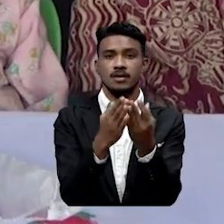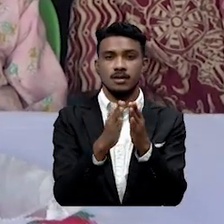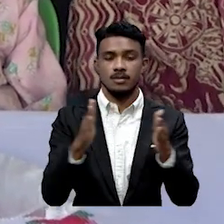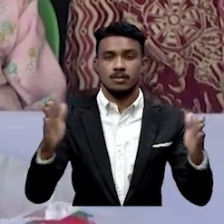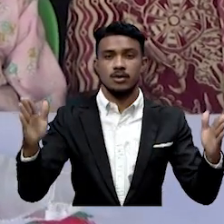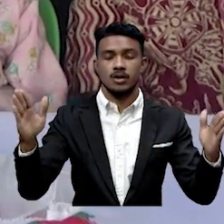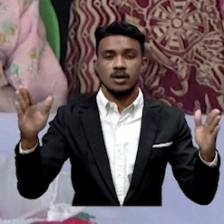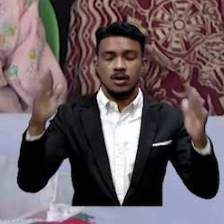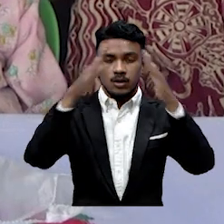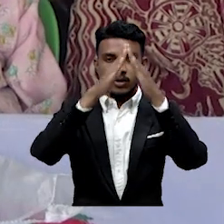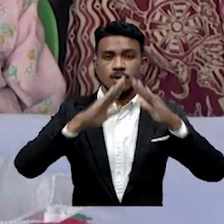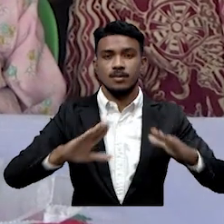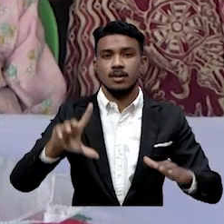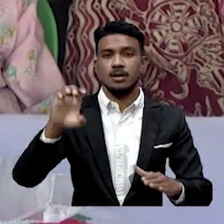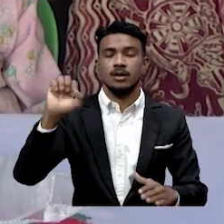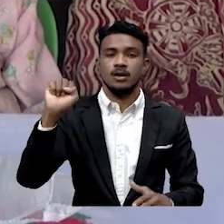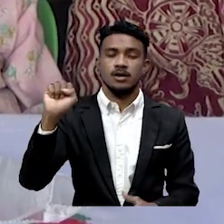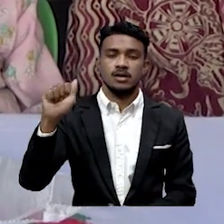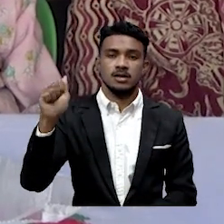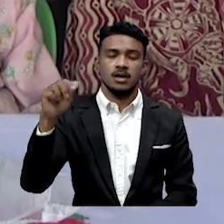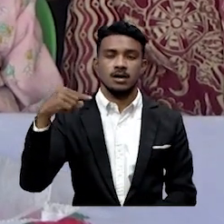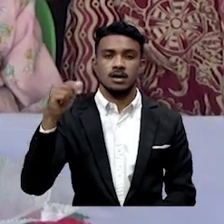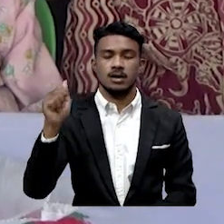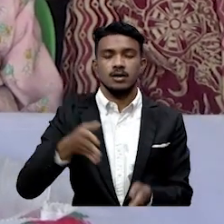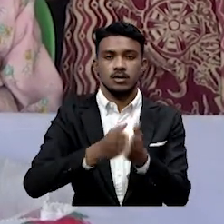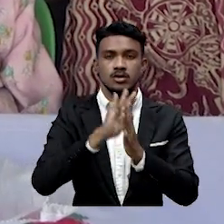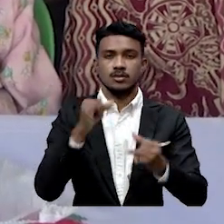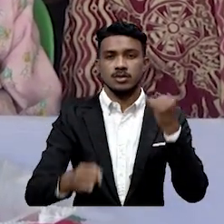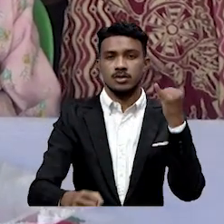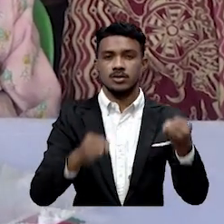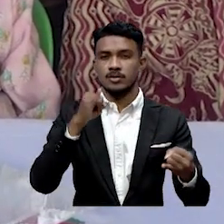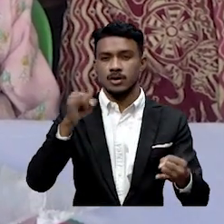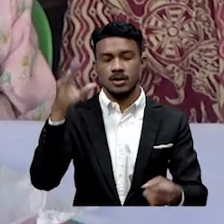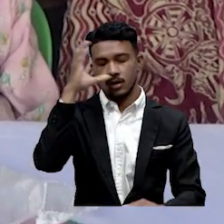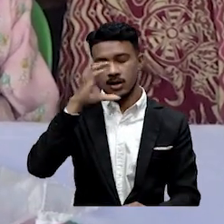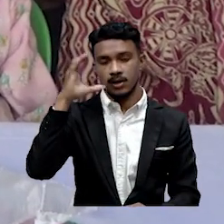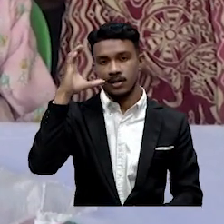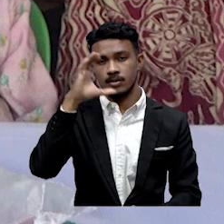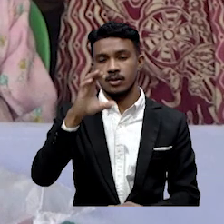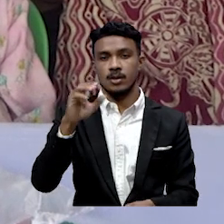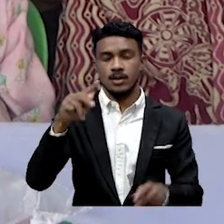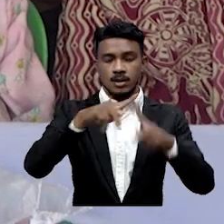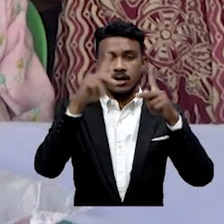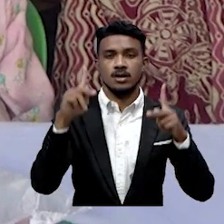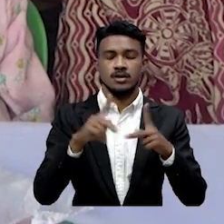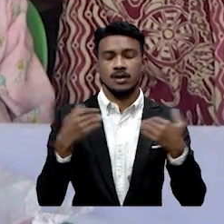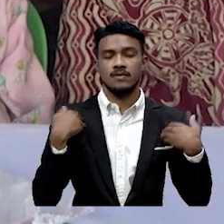Malesan Leusaga usa ba parte de justiça atu halo justificação ba caso nebe ma acontece ia tempo